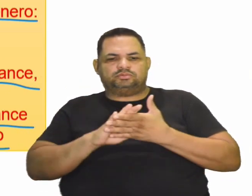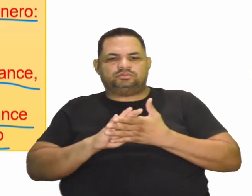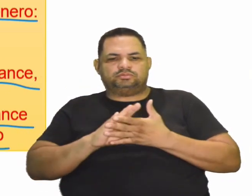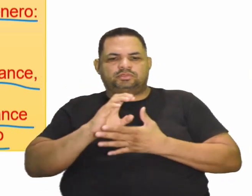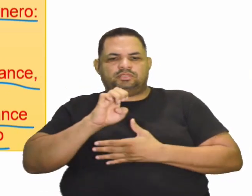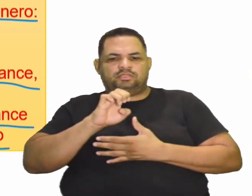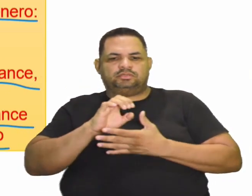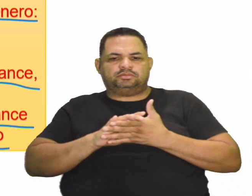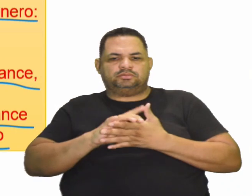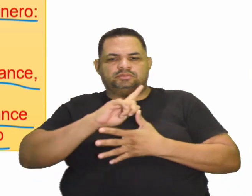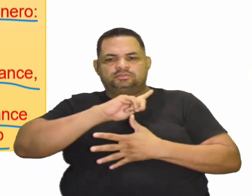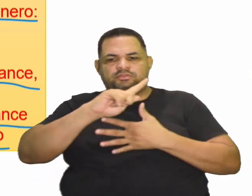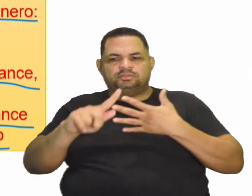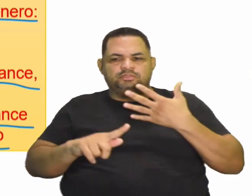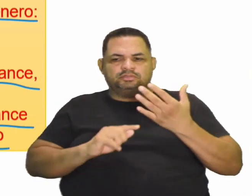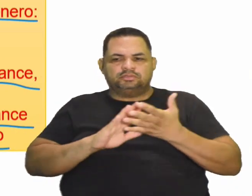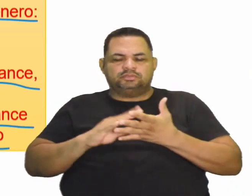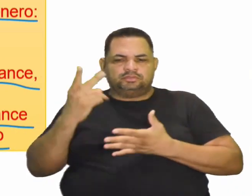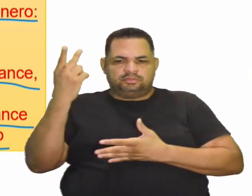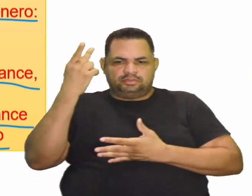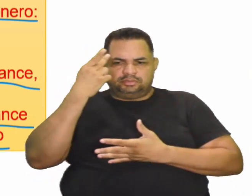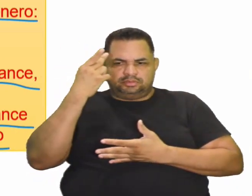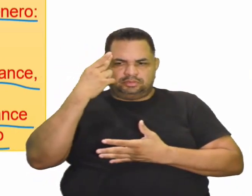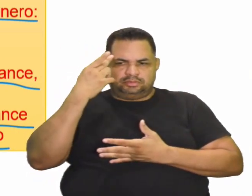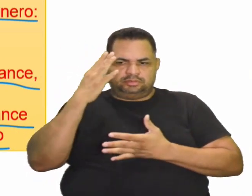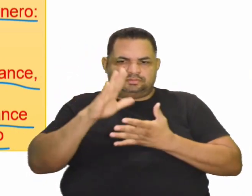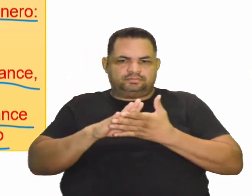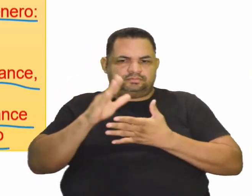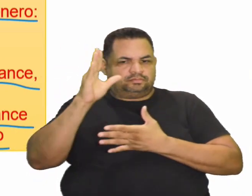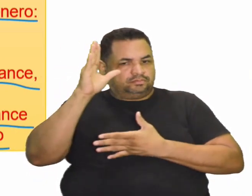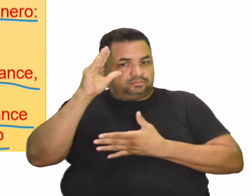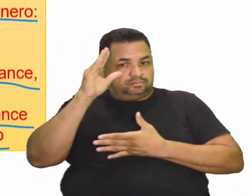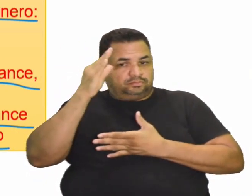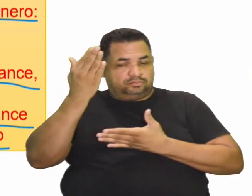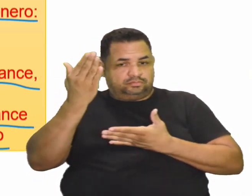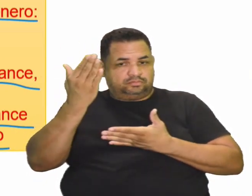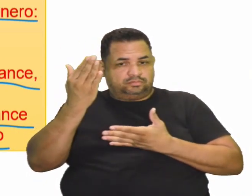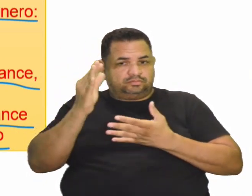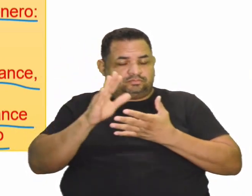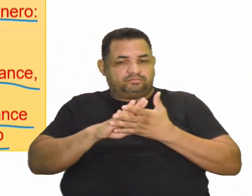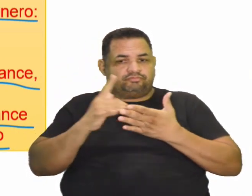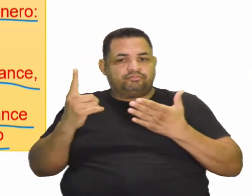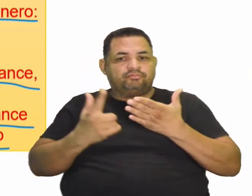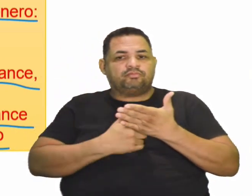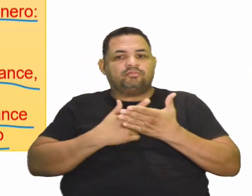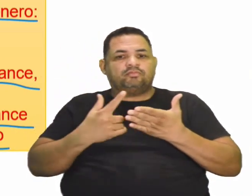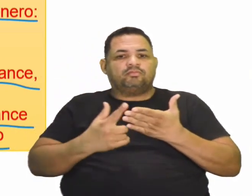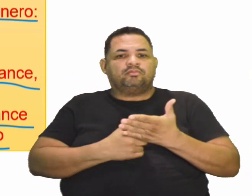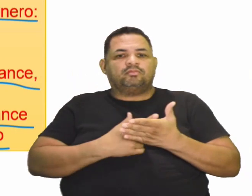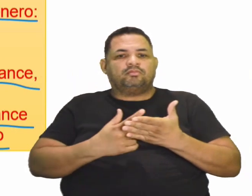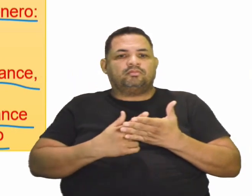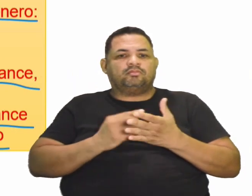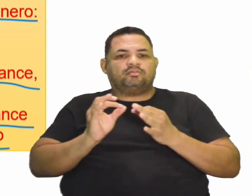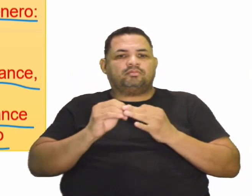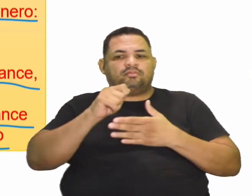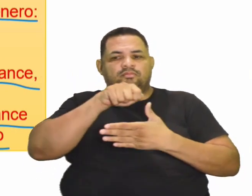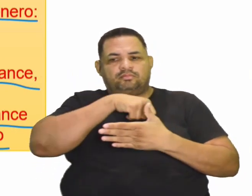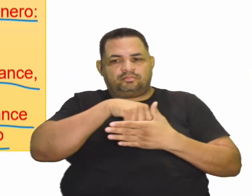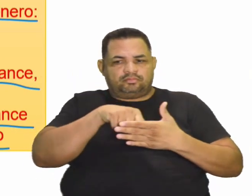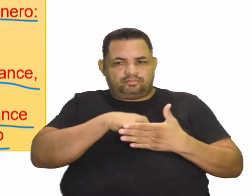Azevedo, gênero naturalista. Então, todos interessantes, estudantes, são livros que foram, né,